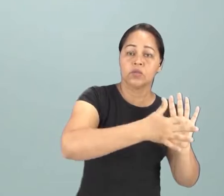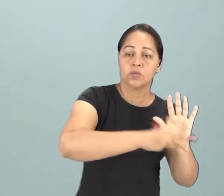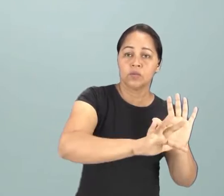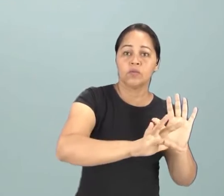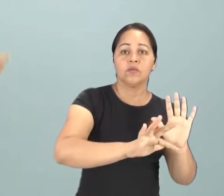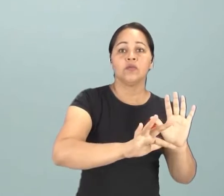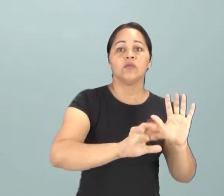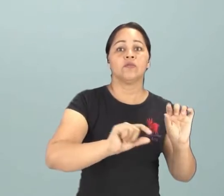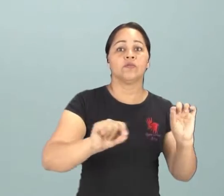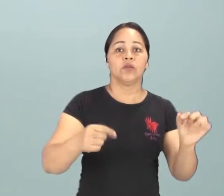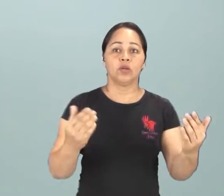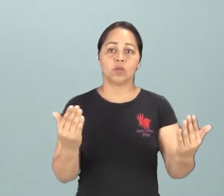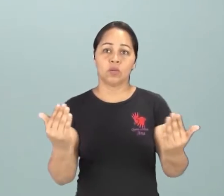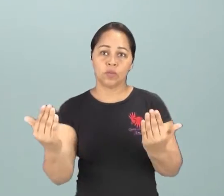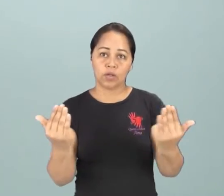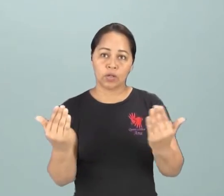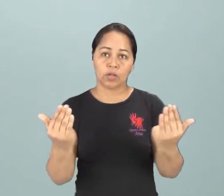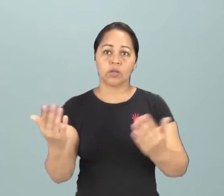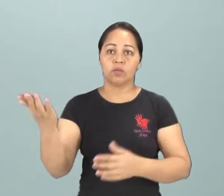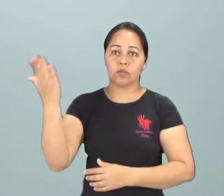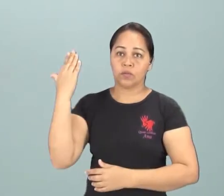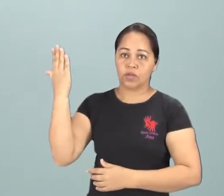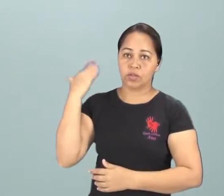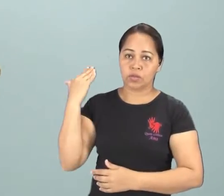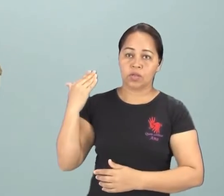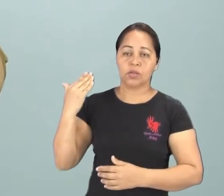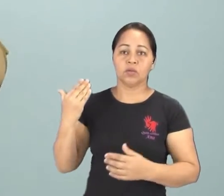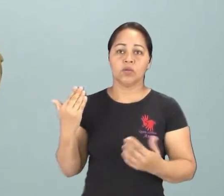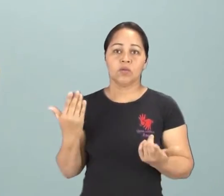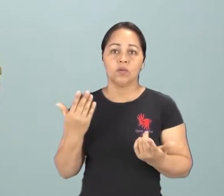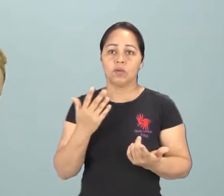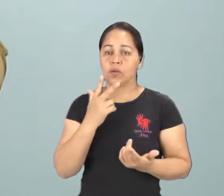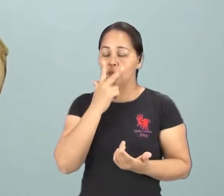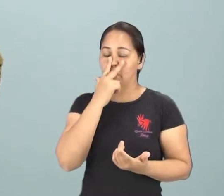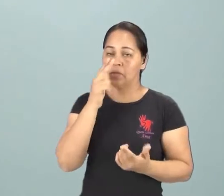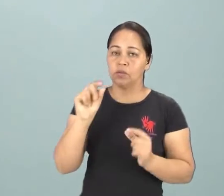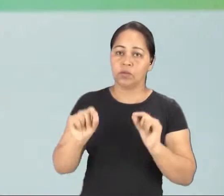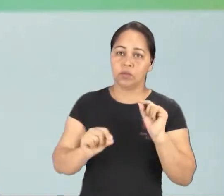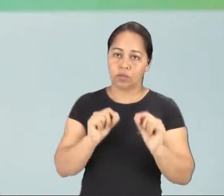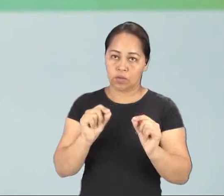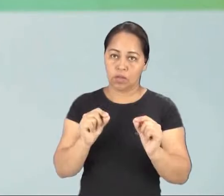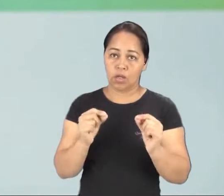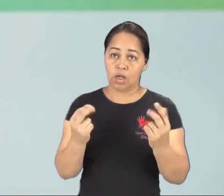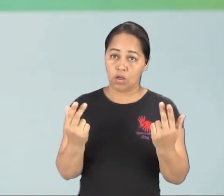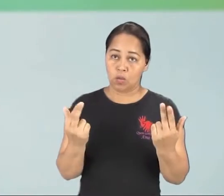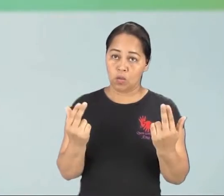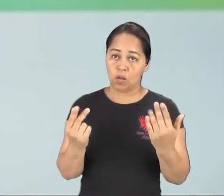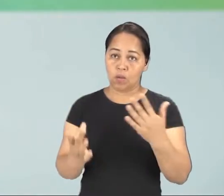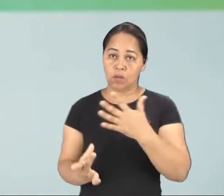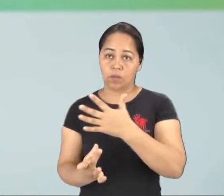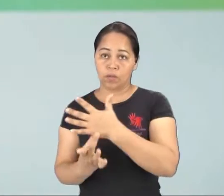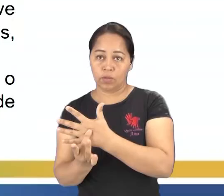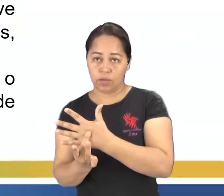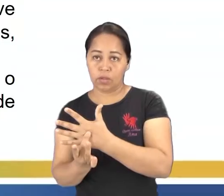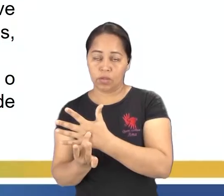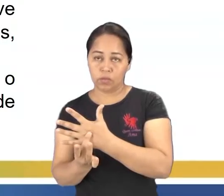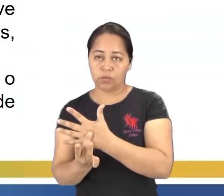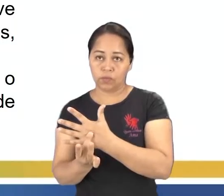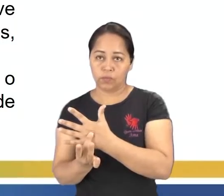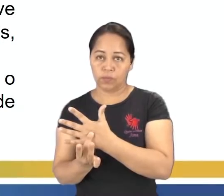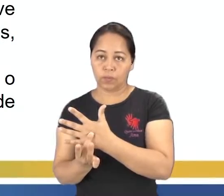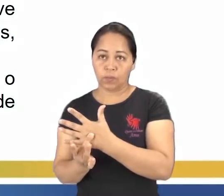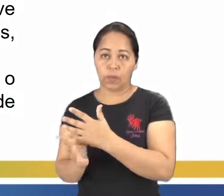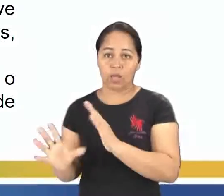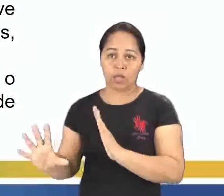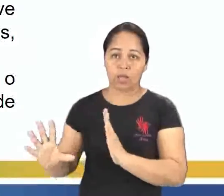por muitos críticos naquela época como uma maneira radical de ver o realismo. Tá?